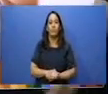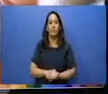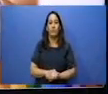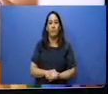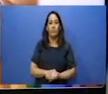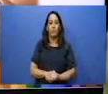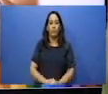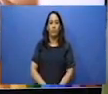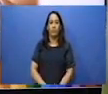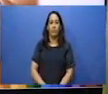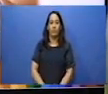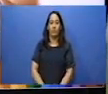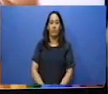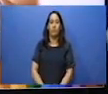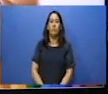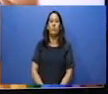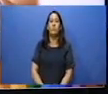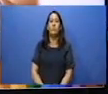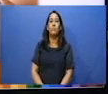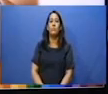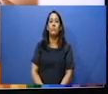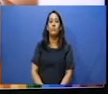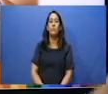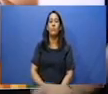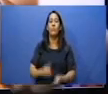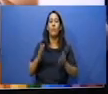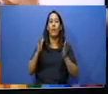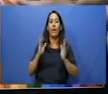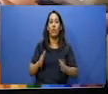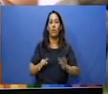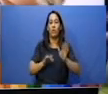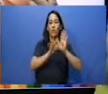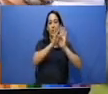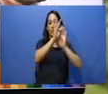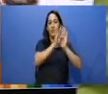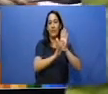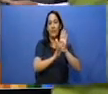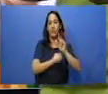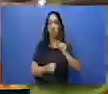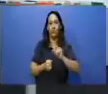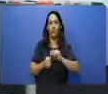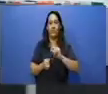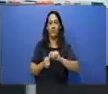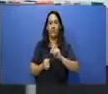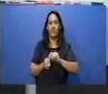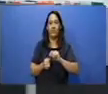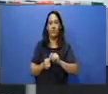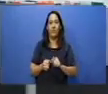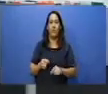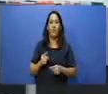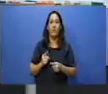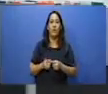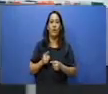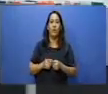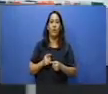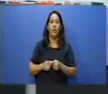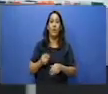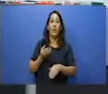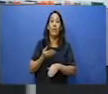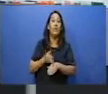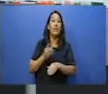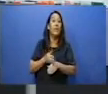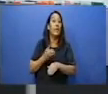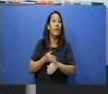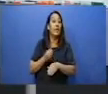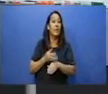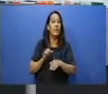E agora nós vamos para a nossa produção de texto, porque nós já treinamos fazer